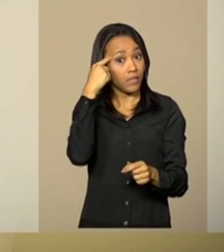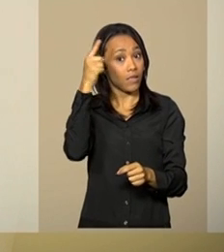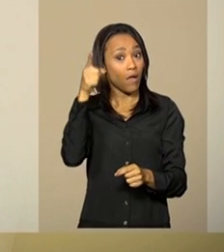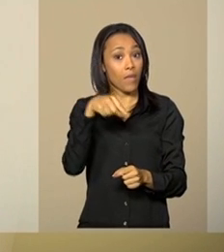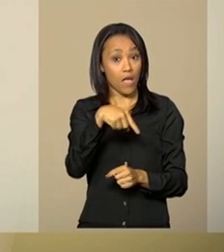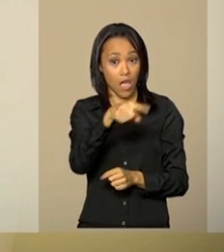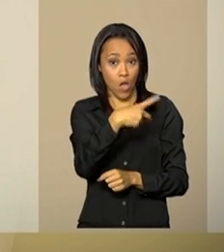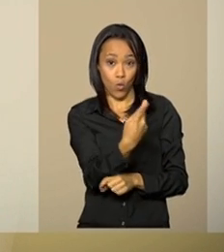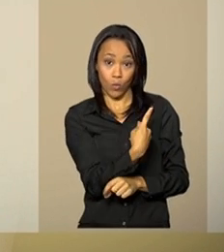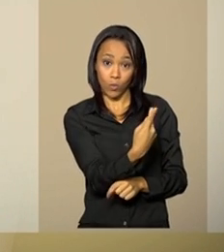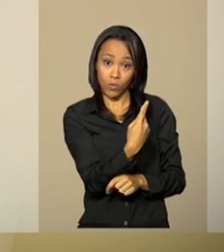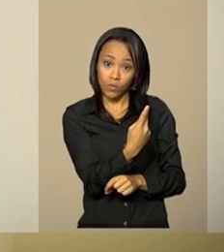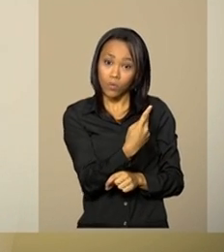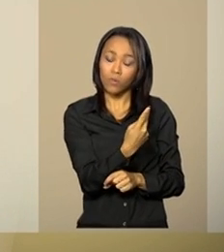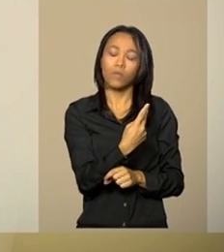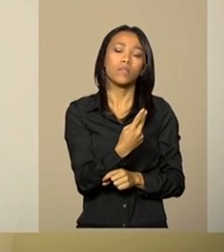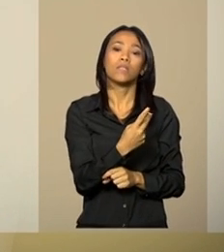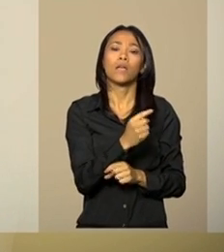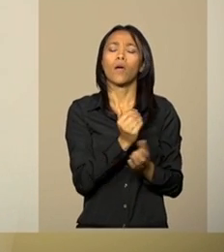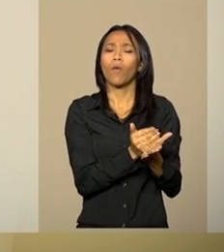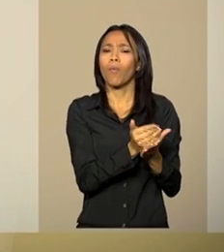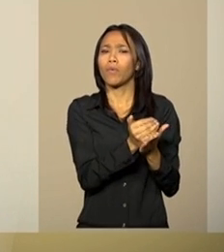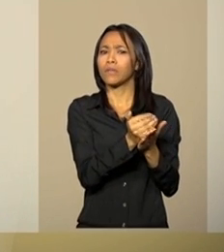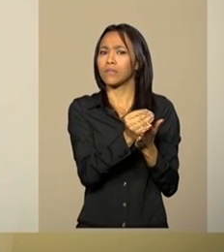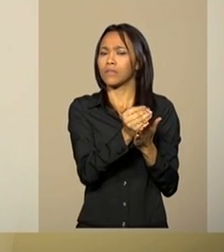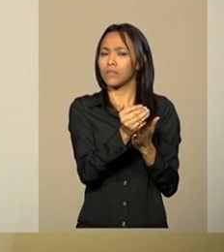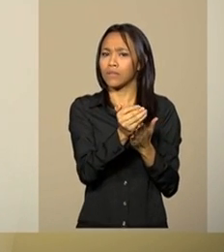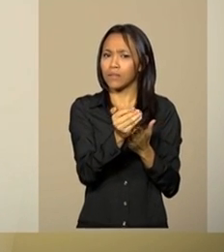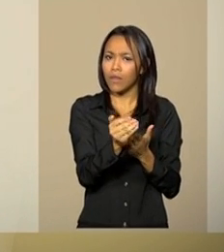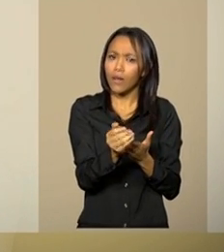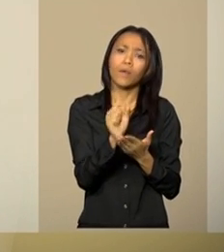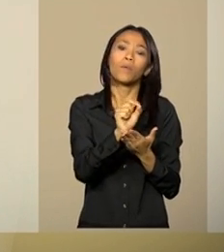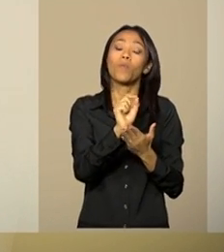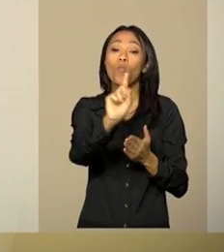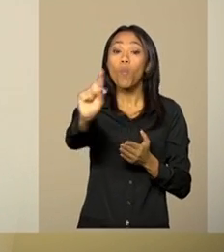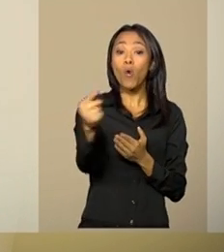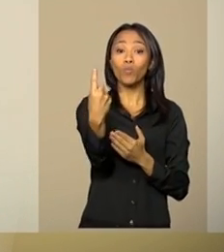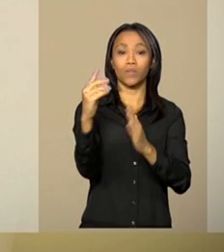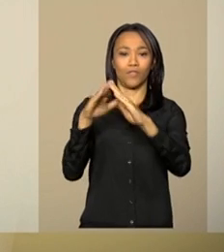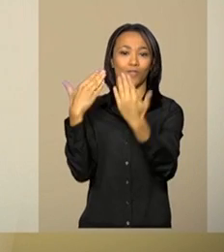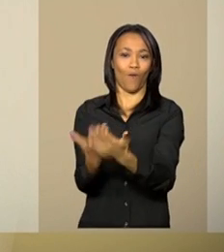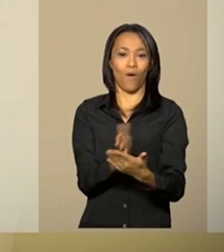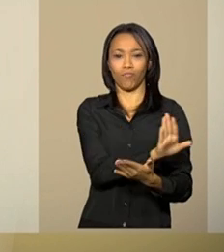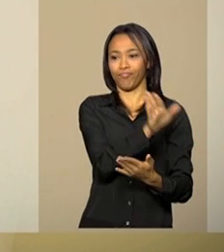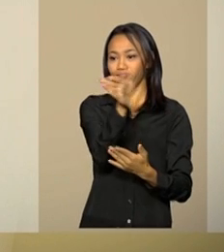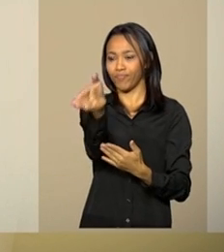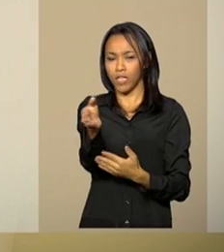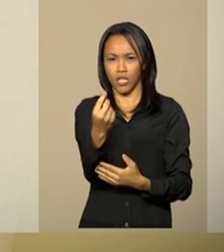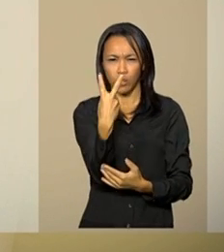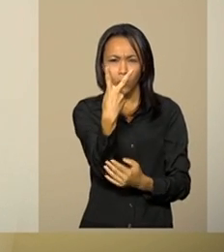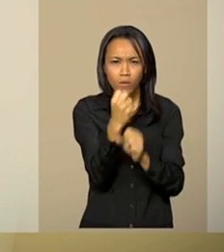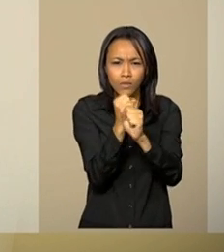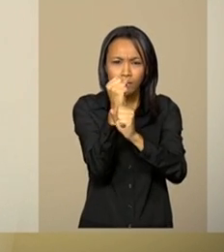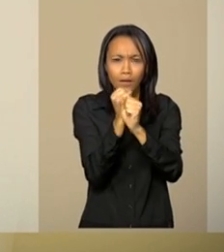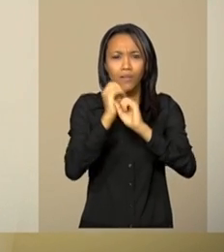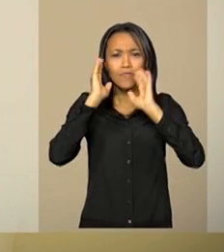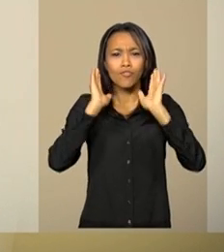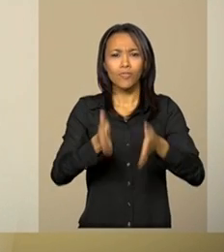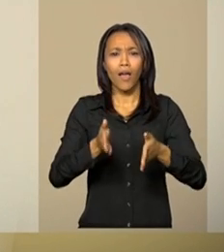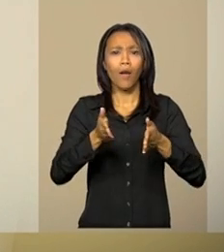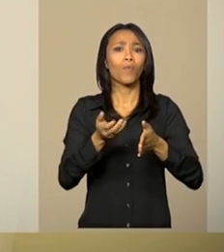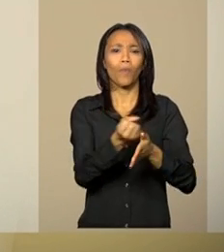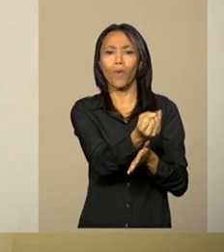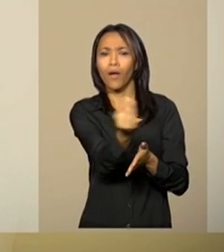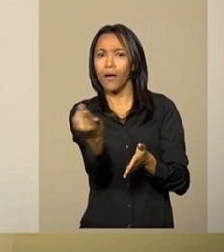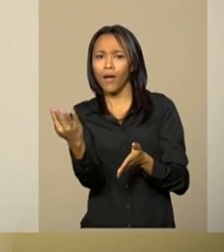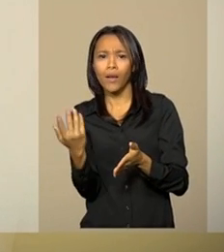o Wilson e a Gedineia começaram atendendo uma única escola. E em 2 anos já estavam